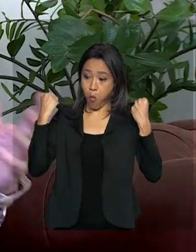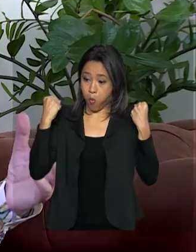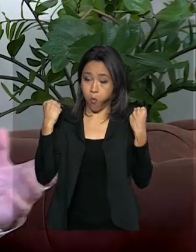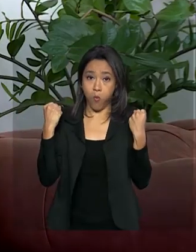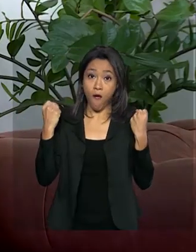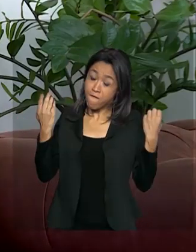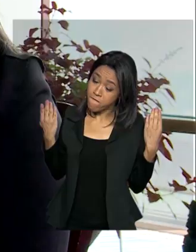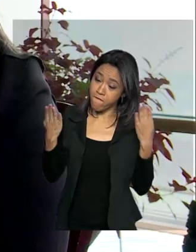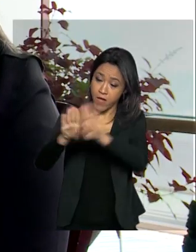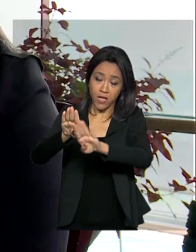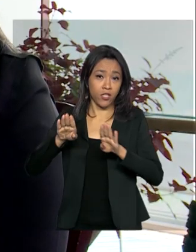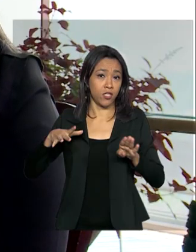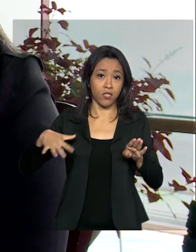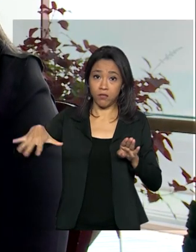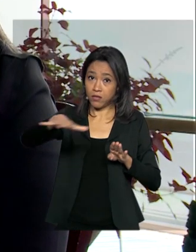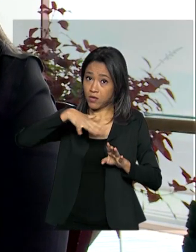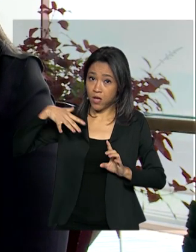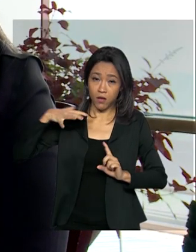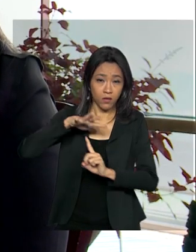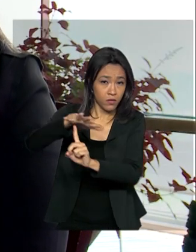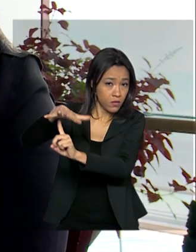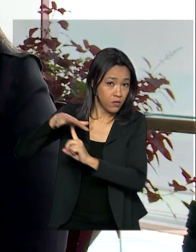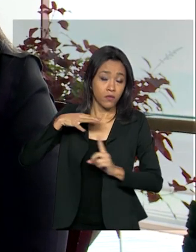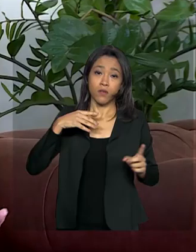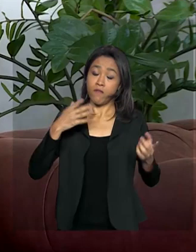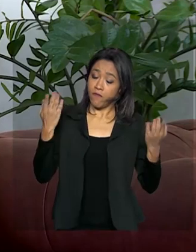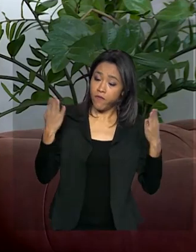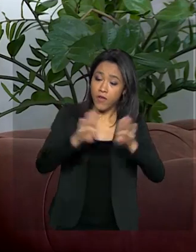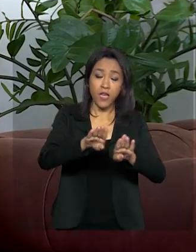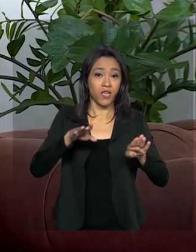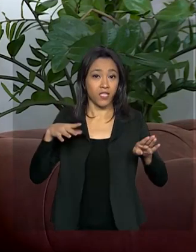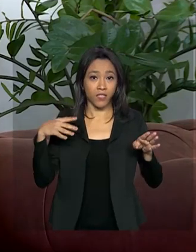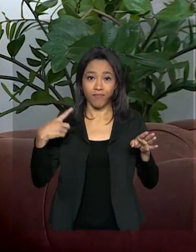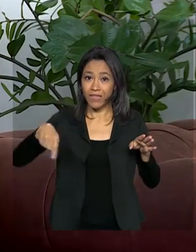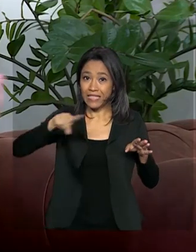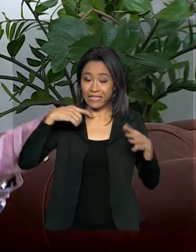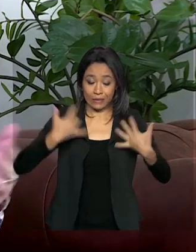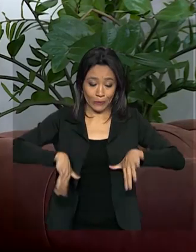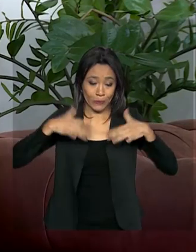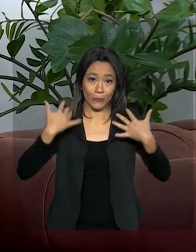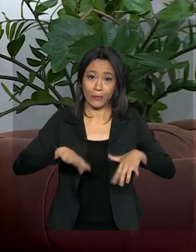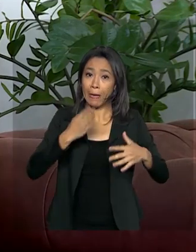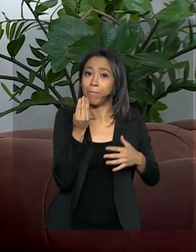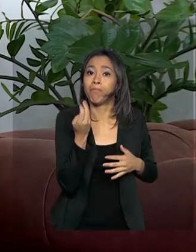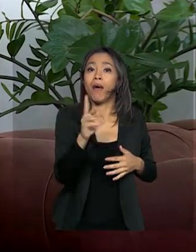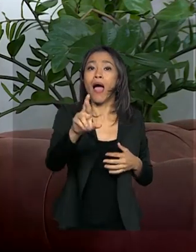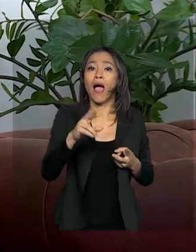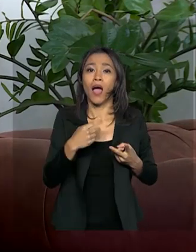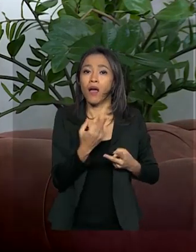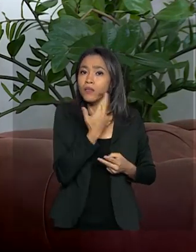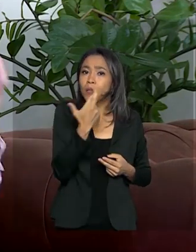ano fecham os mercados de produtor fecham as as feiras livres na fecham os bares e